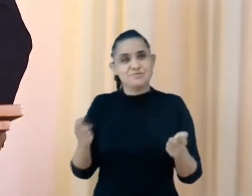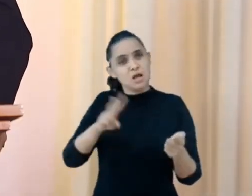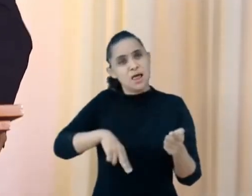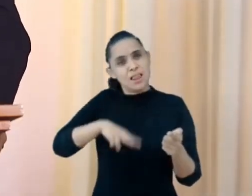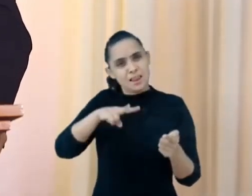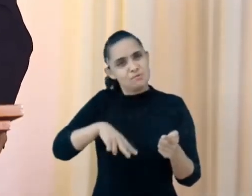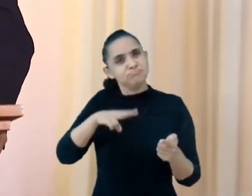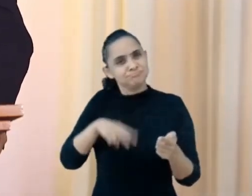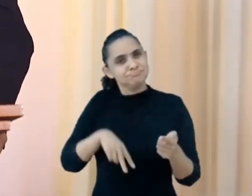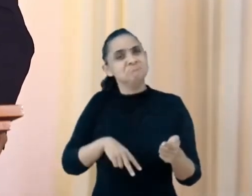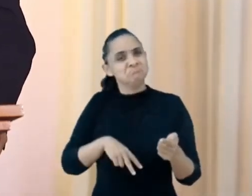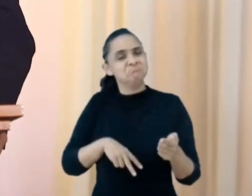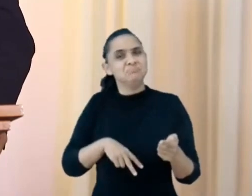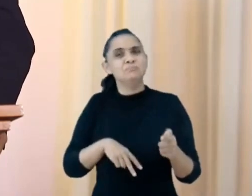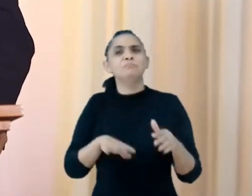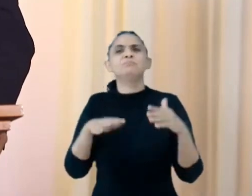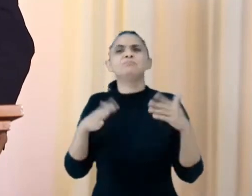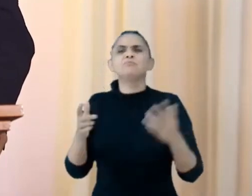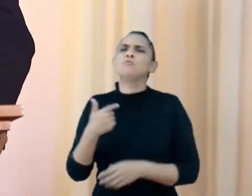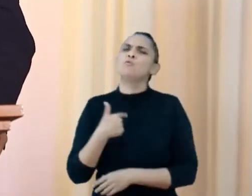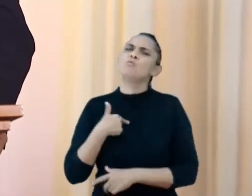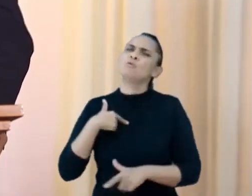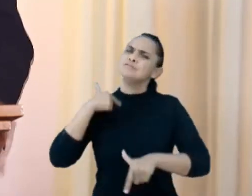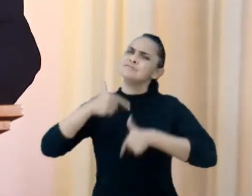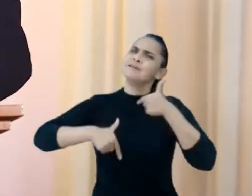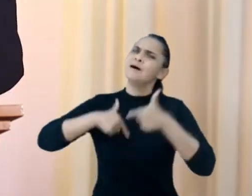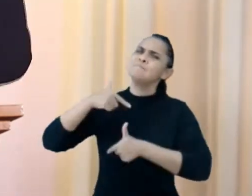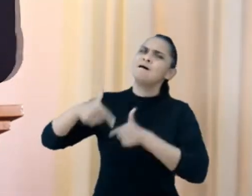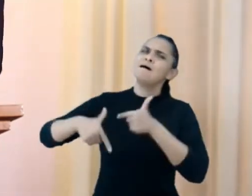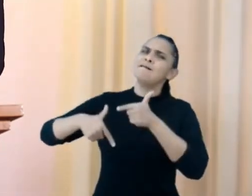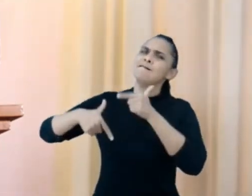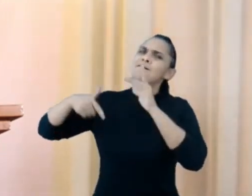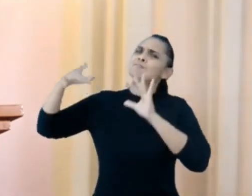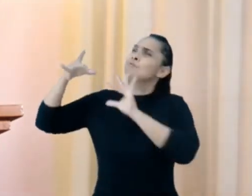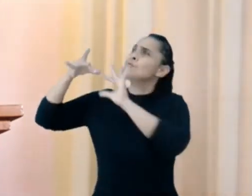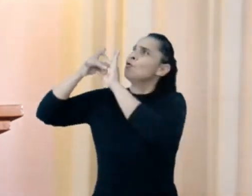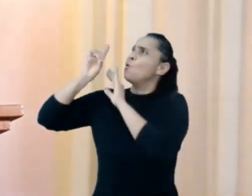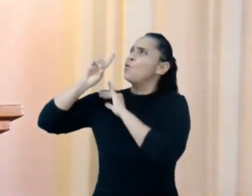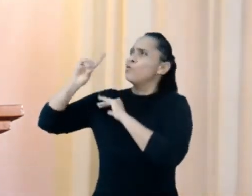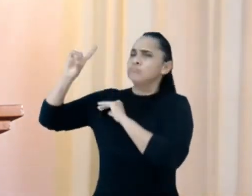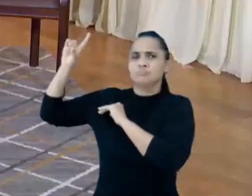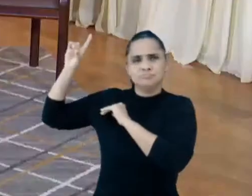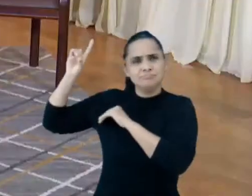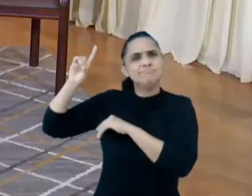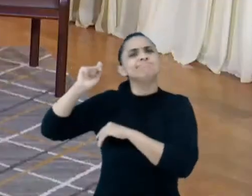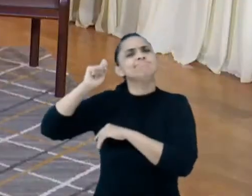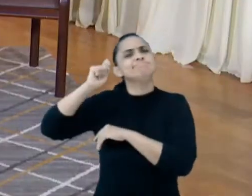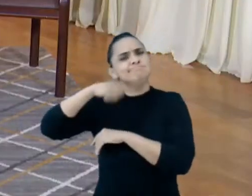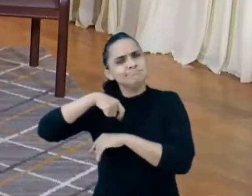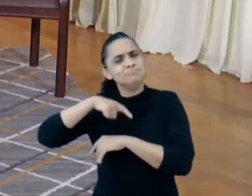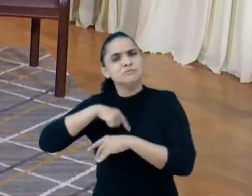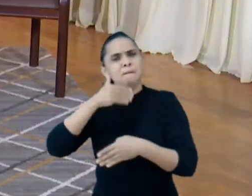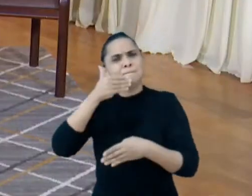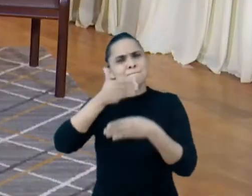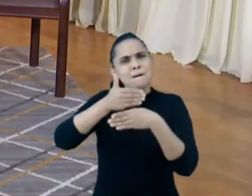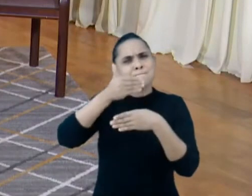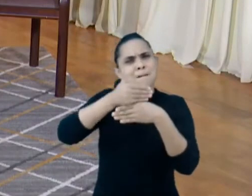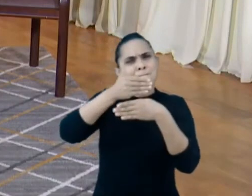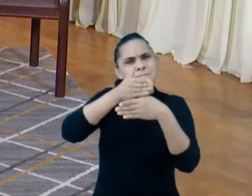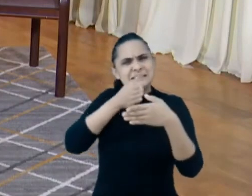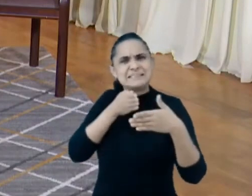quando estamos a serviço de Deus, algumas barreiras que parecem